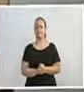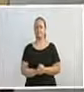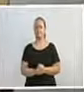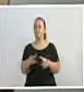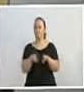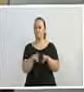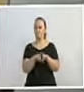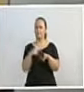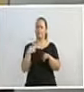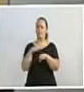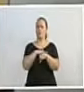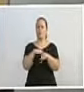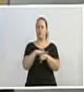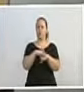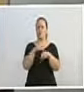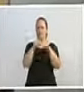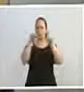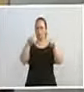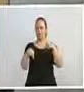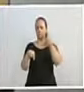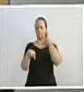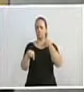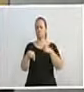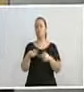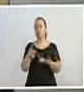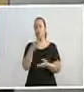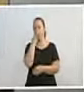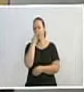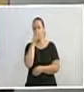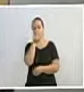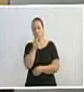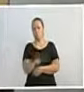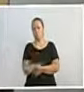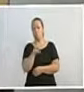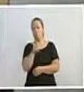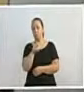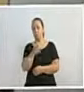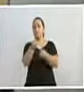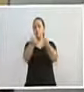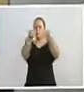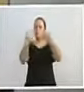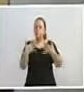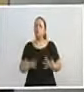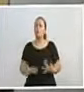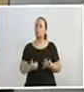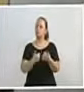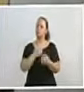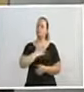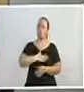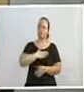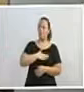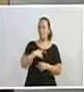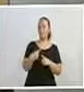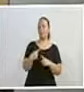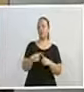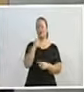inclusive conversei com o servidor lá, né, um servidor muito atencioso, que prestou todos os esclarecimentos em relação ao porquê que